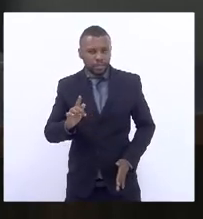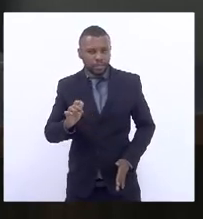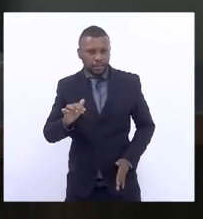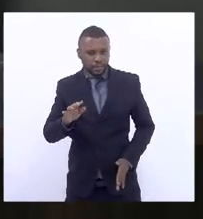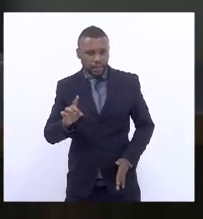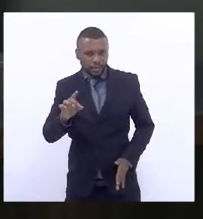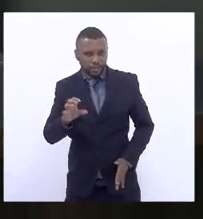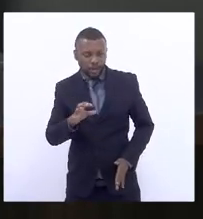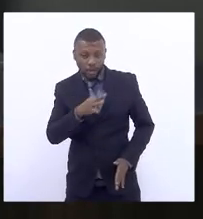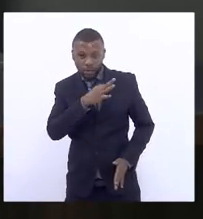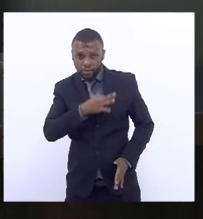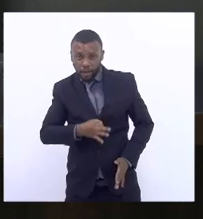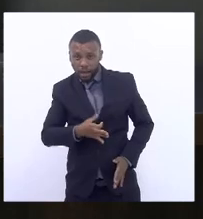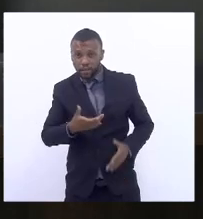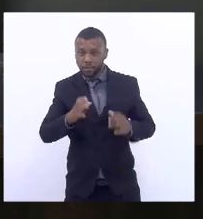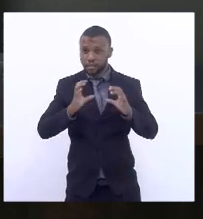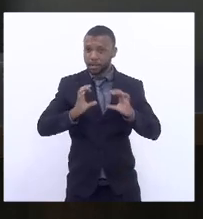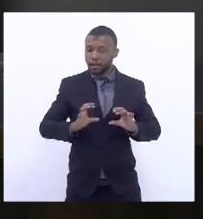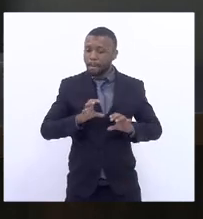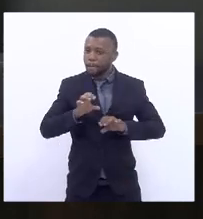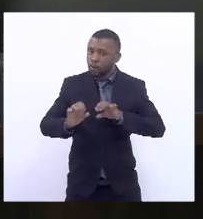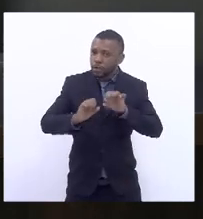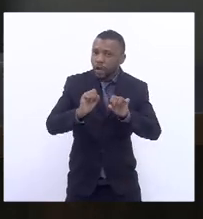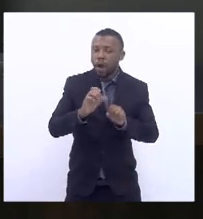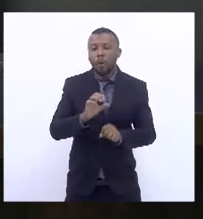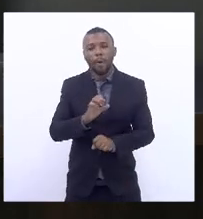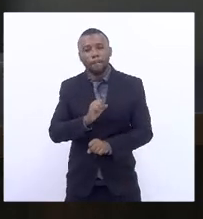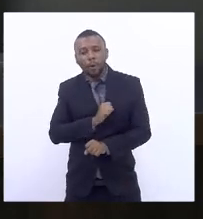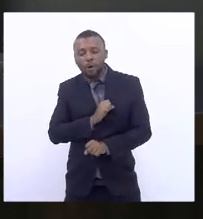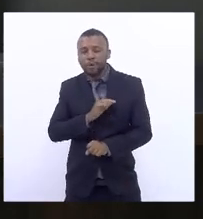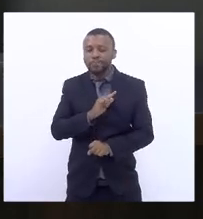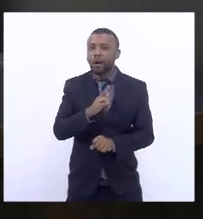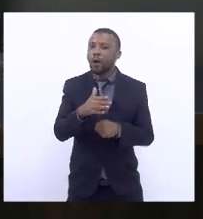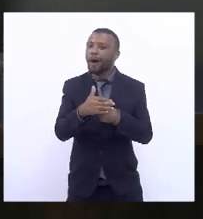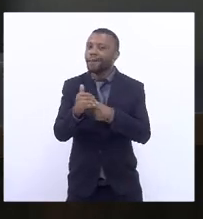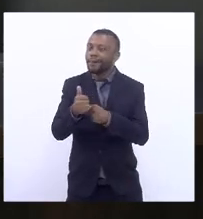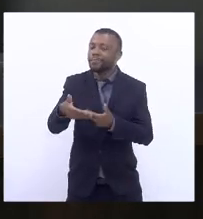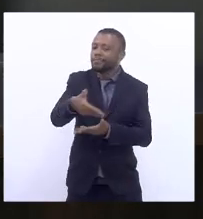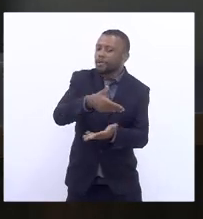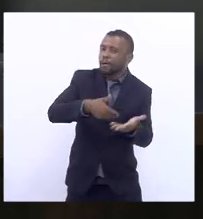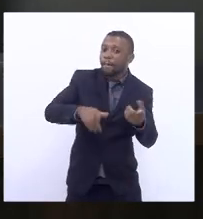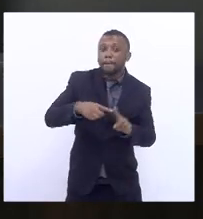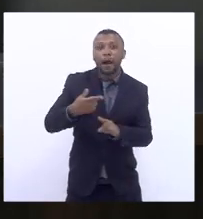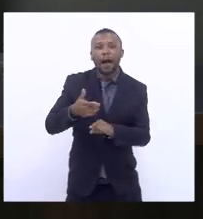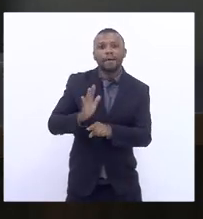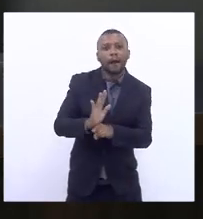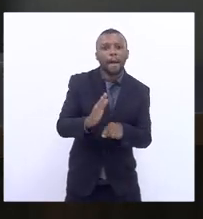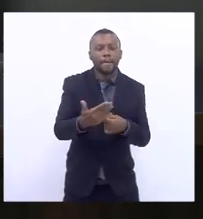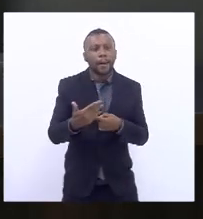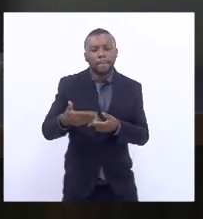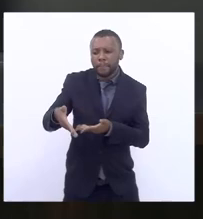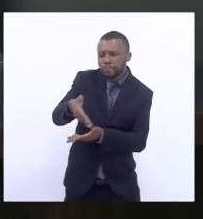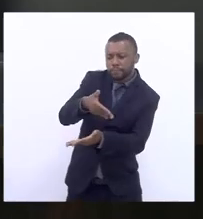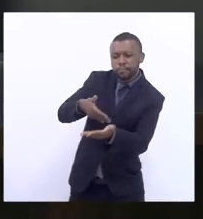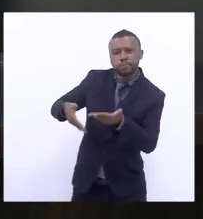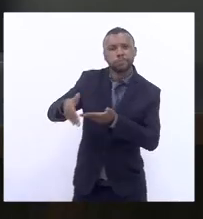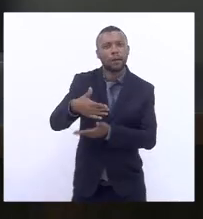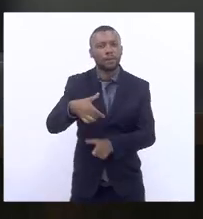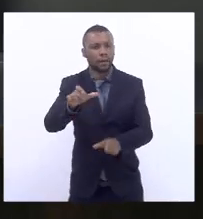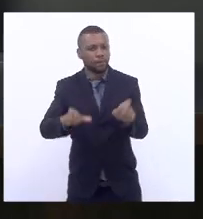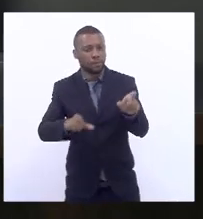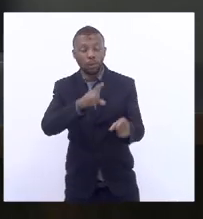cidadania, né? Buscar a cidadania, buscar o amor, o afeto e a fraternidade entre as pessoas. Esse